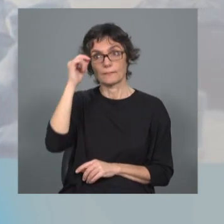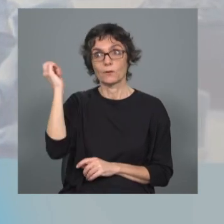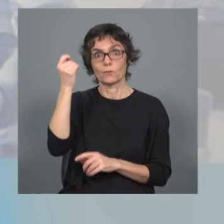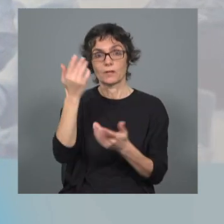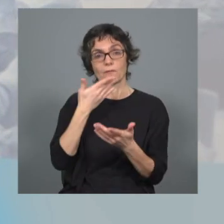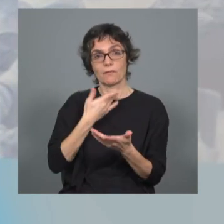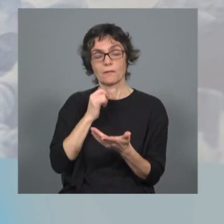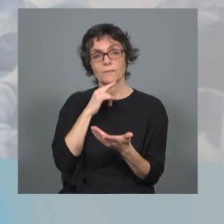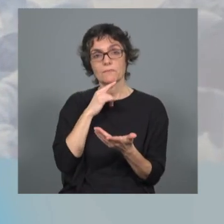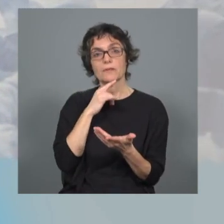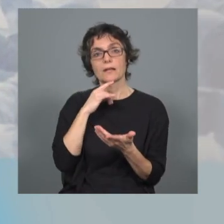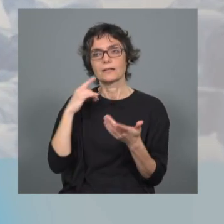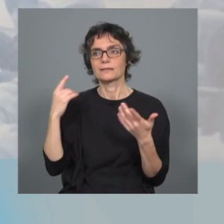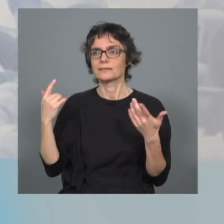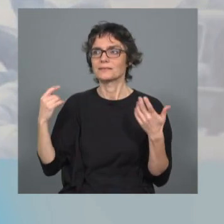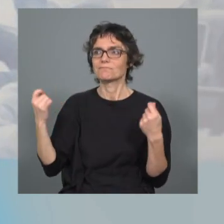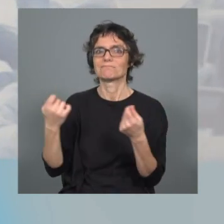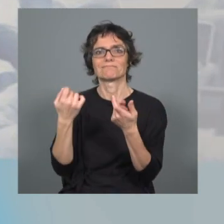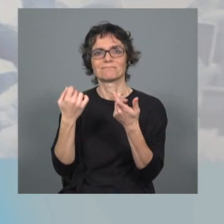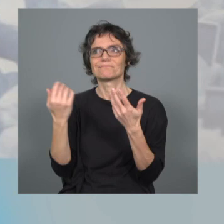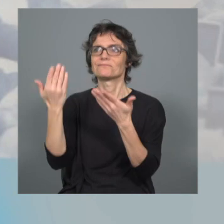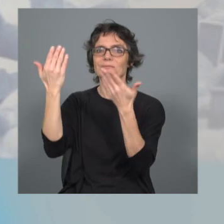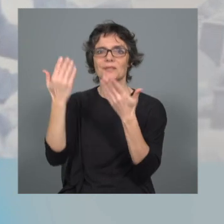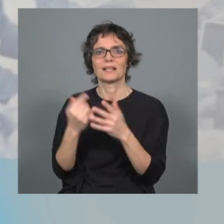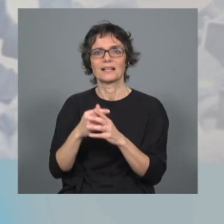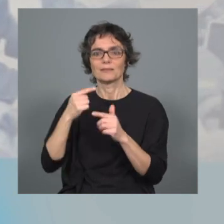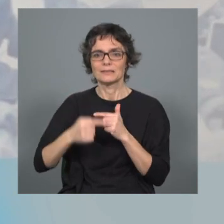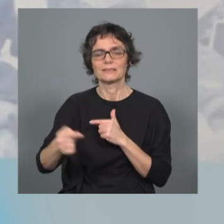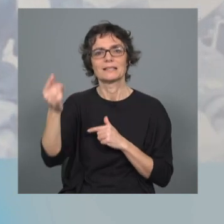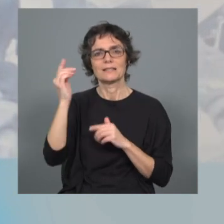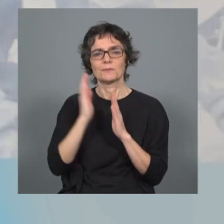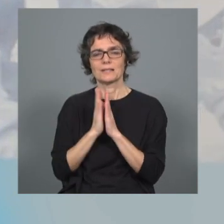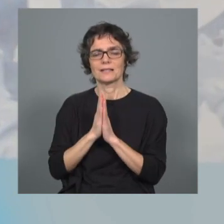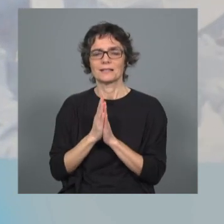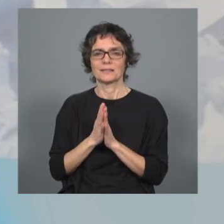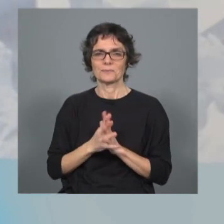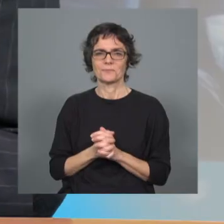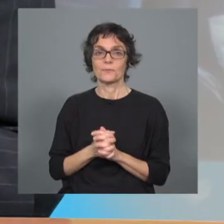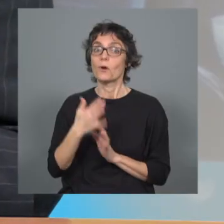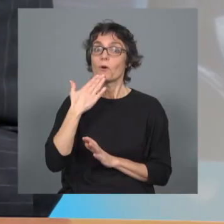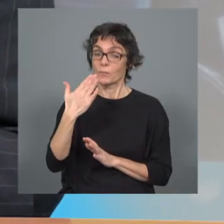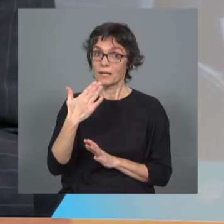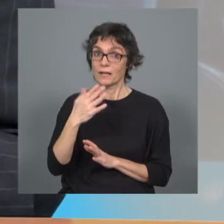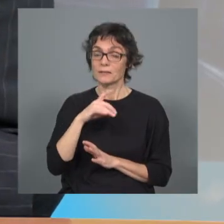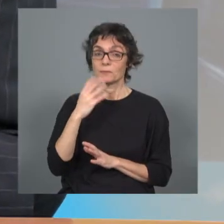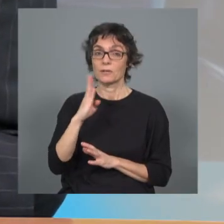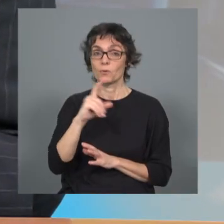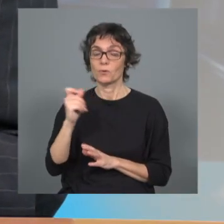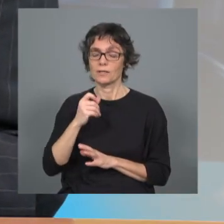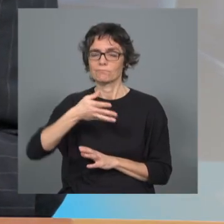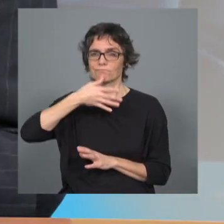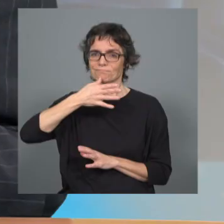a celebração, como um grande pórtico para a celebração ao longo da Semana Santa. Agradeço-lhe, Padre João Lourenço, ter estado aqui a apresentar estes